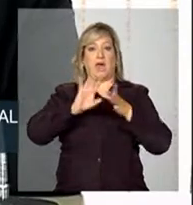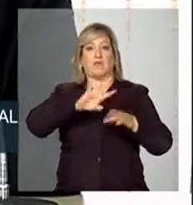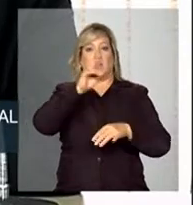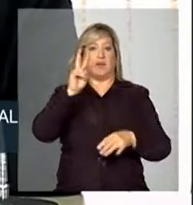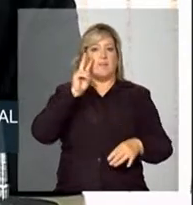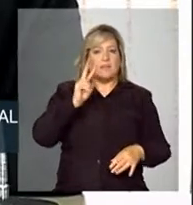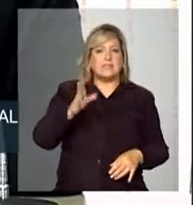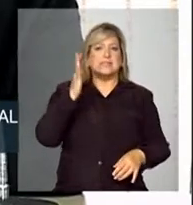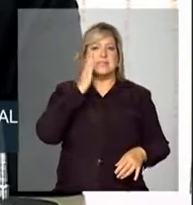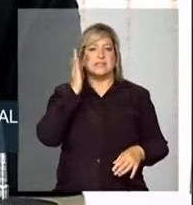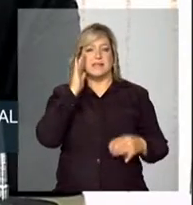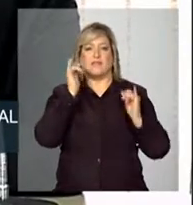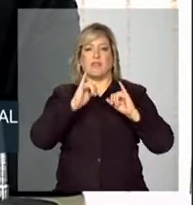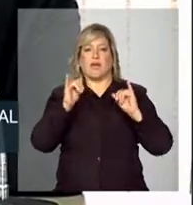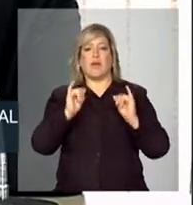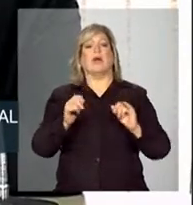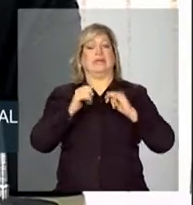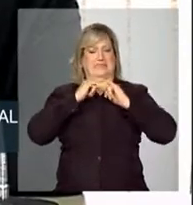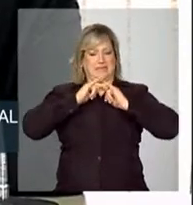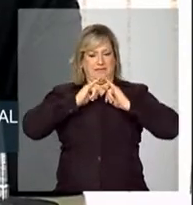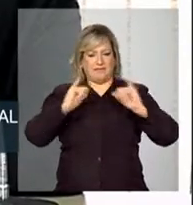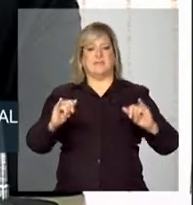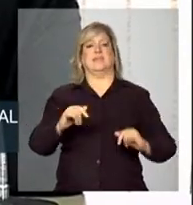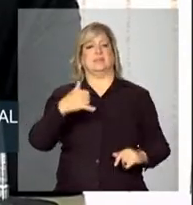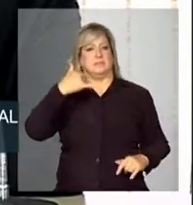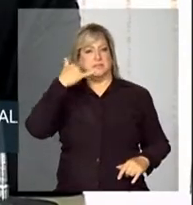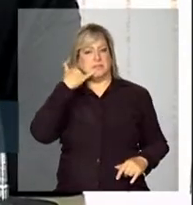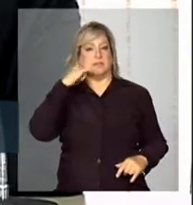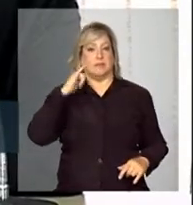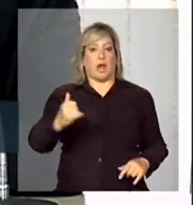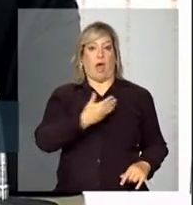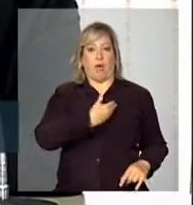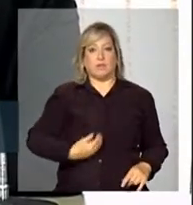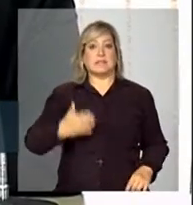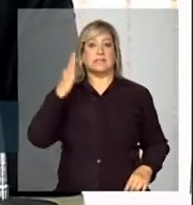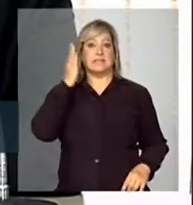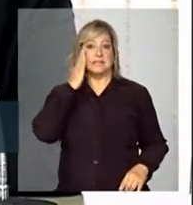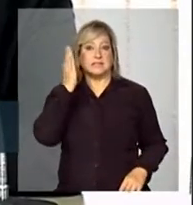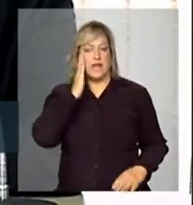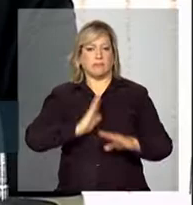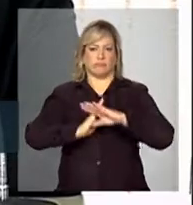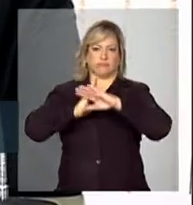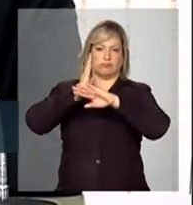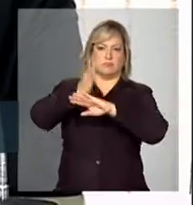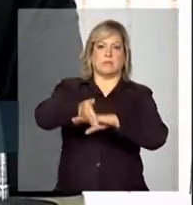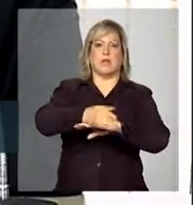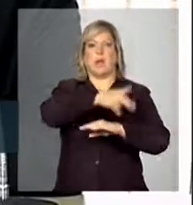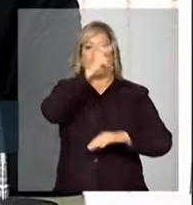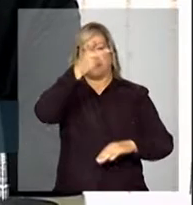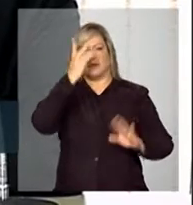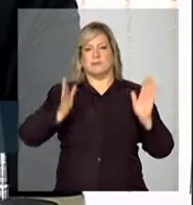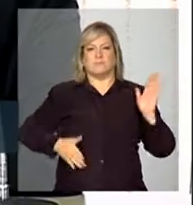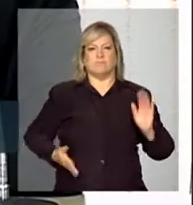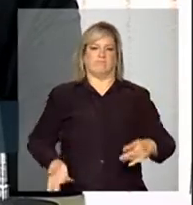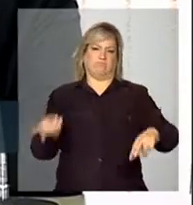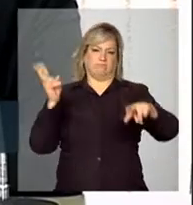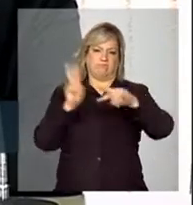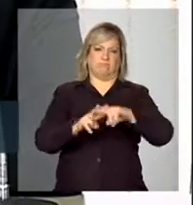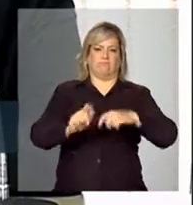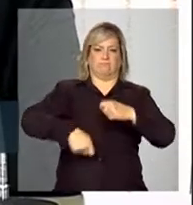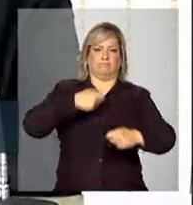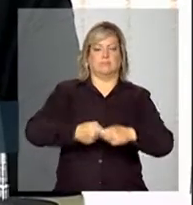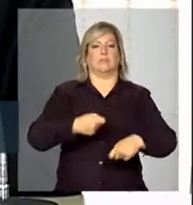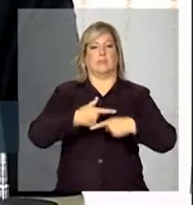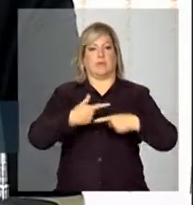denunciem essas informações chegaram fatalmente aos órgãos públicos e aos órgãos policiais a polícia federal que investiga a